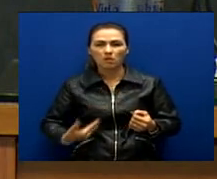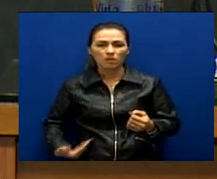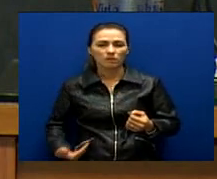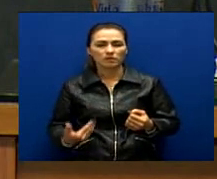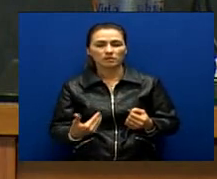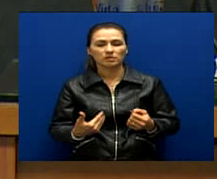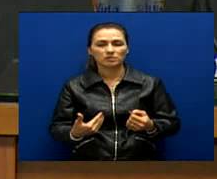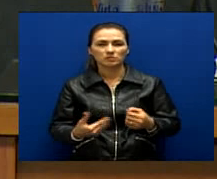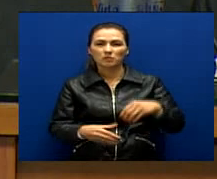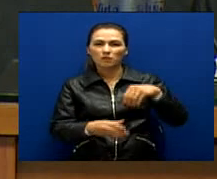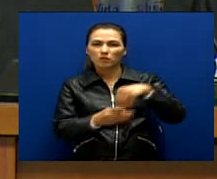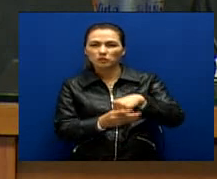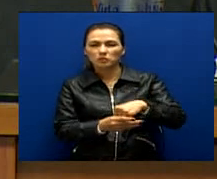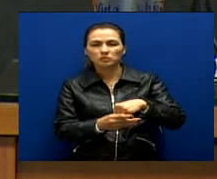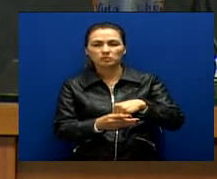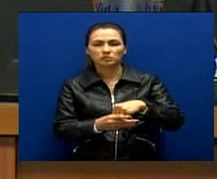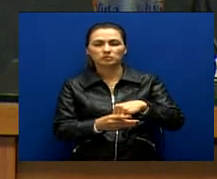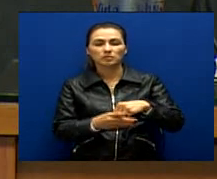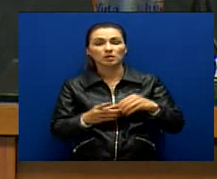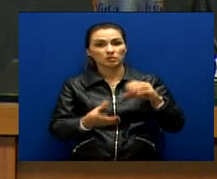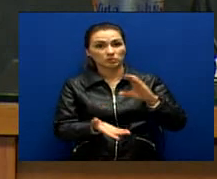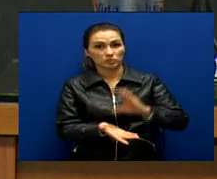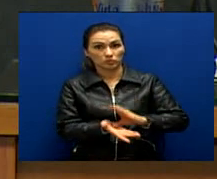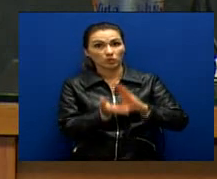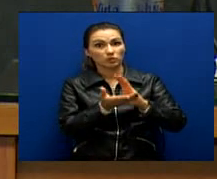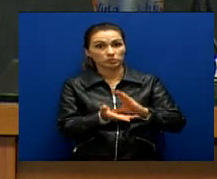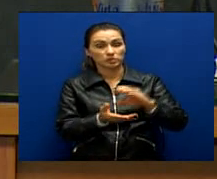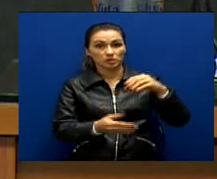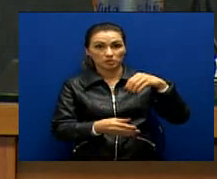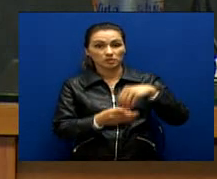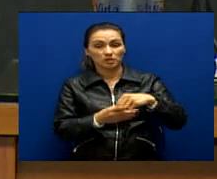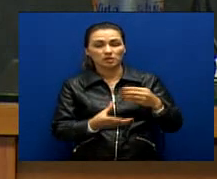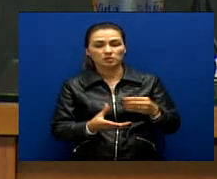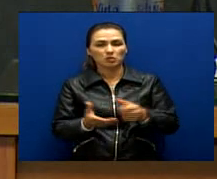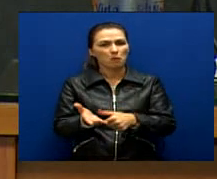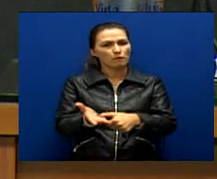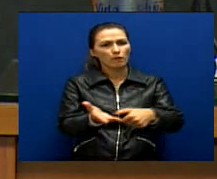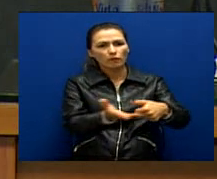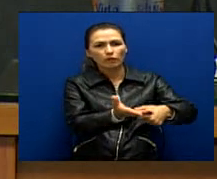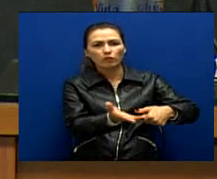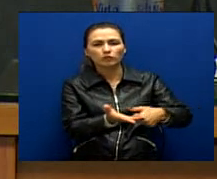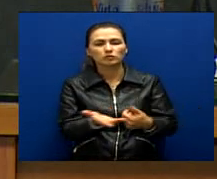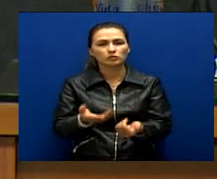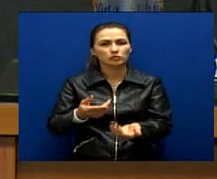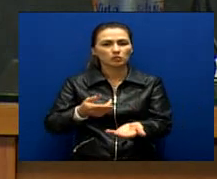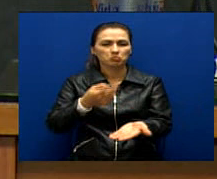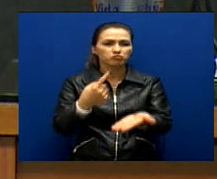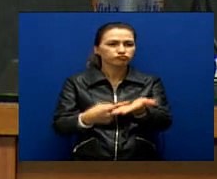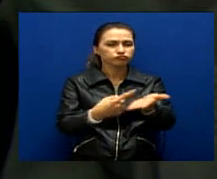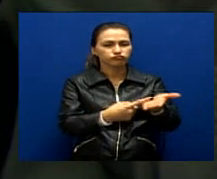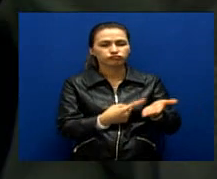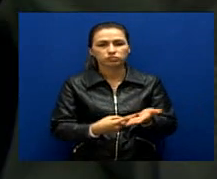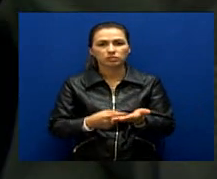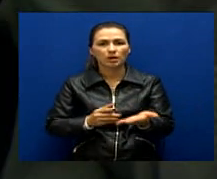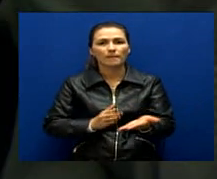conseguiu provar a municipalização do hospital que era do s na época